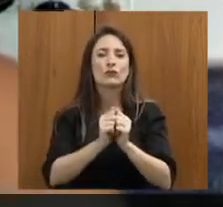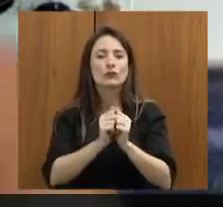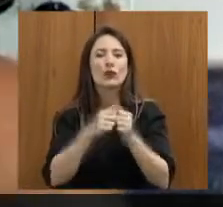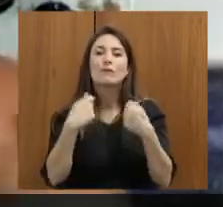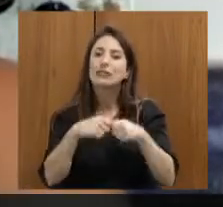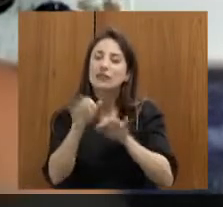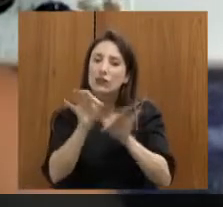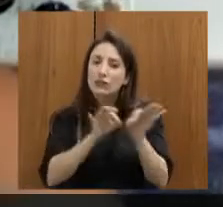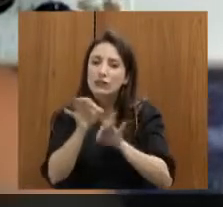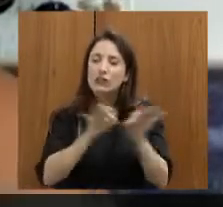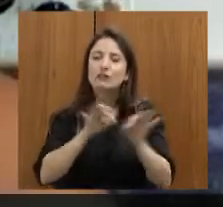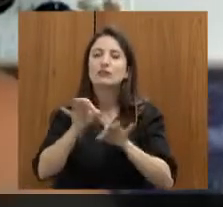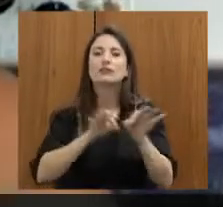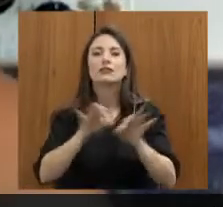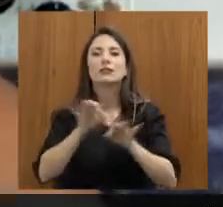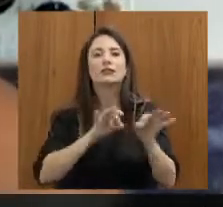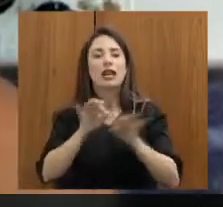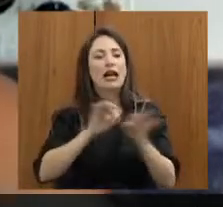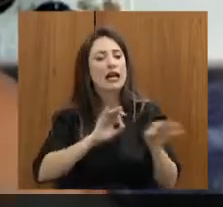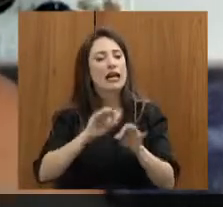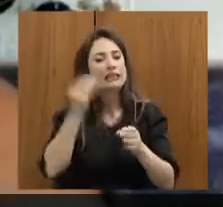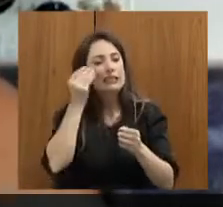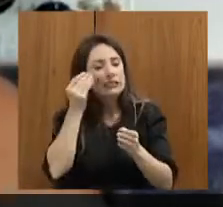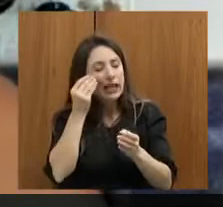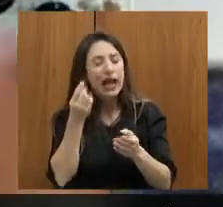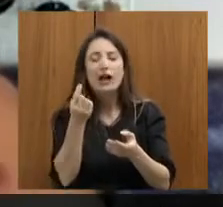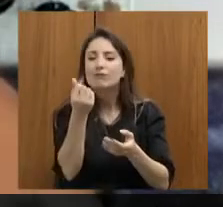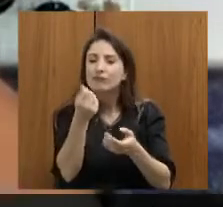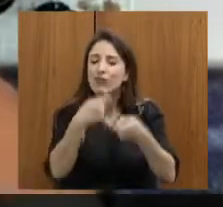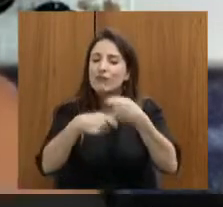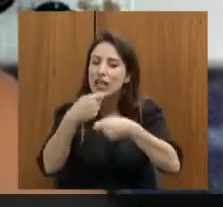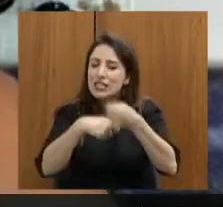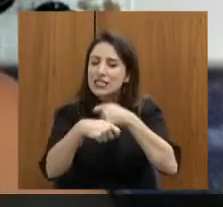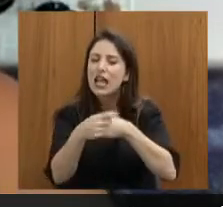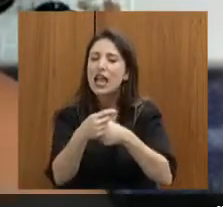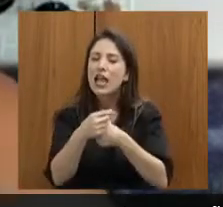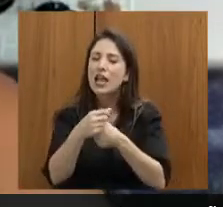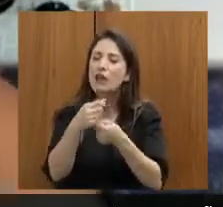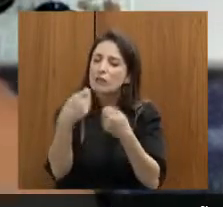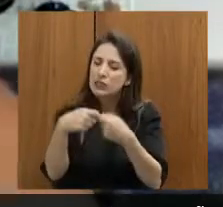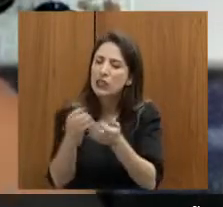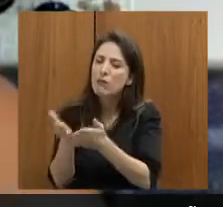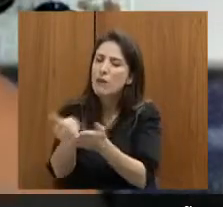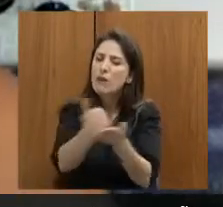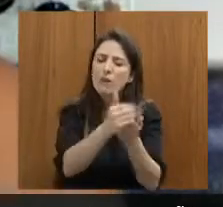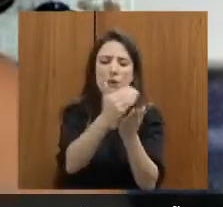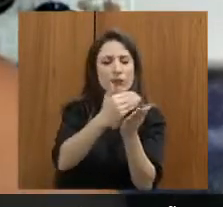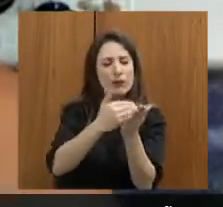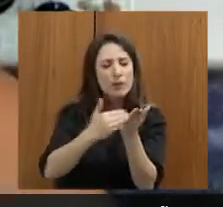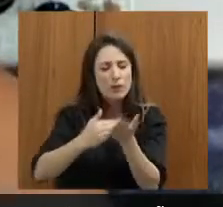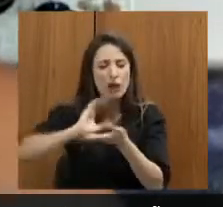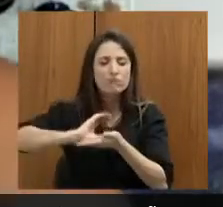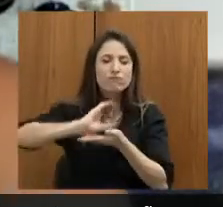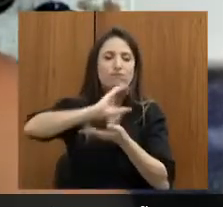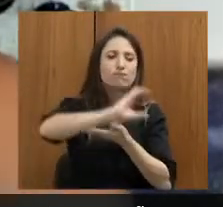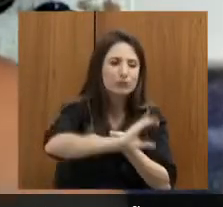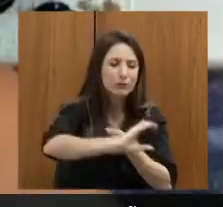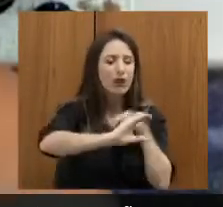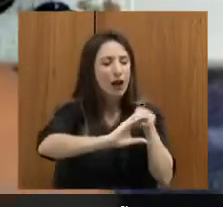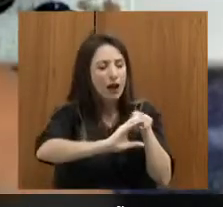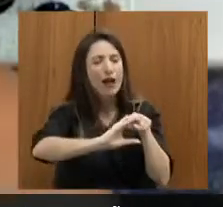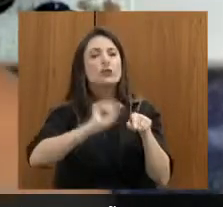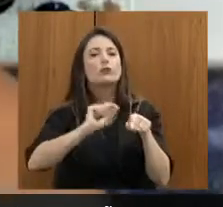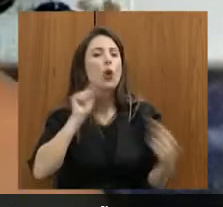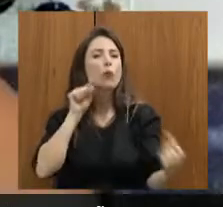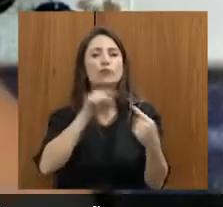organizar e compor Fundos monetários financeiro como um recurso das três esferas de poder né vontade da valorização